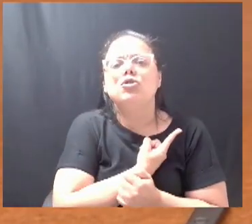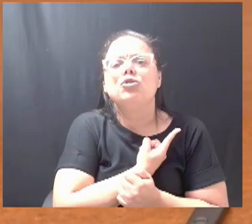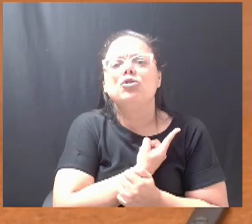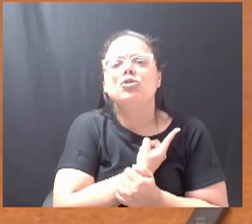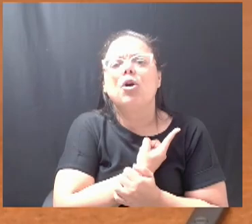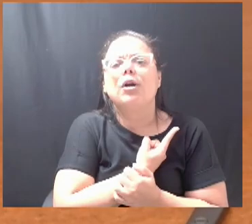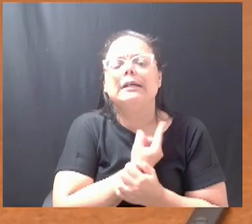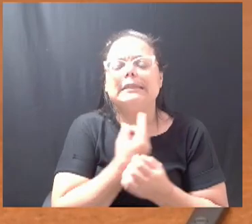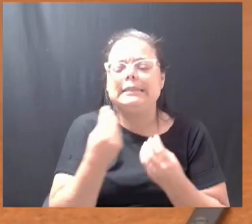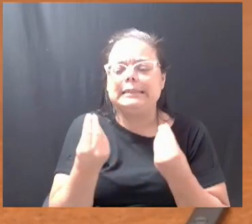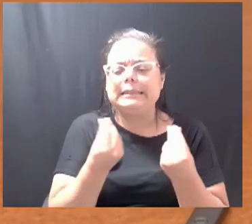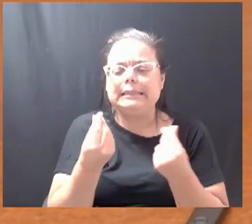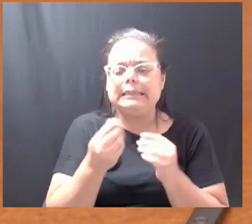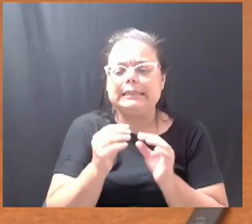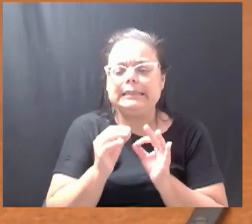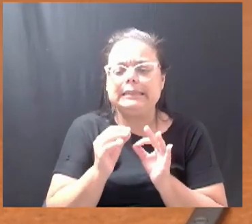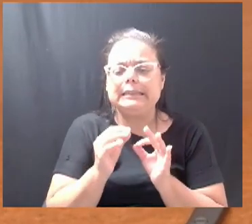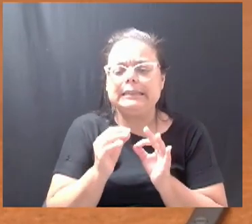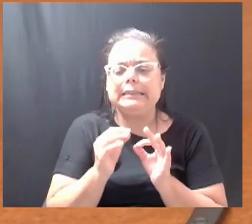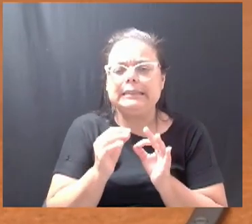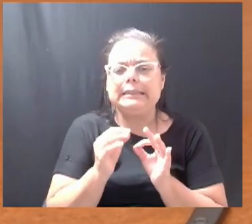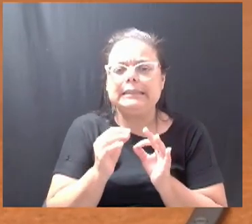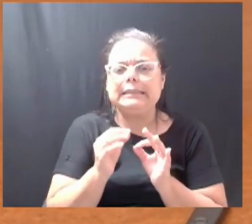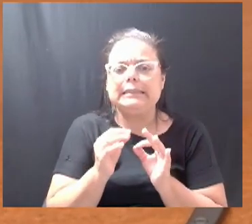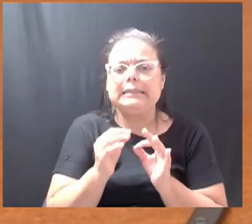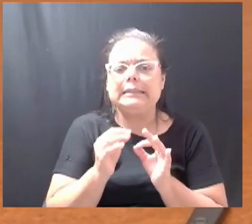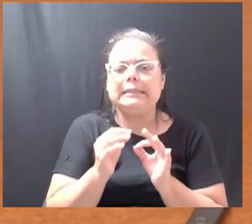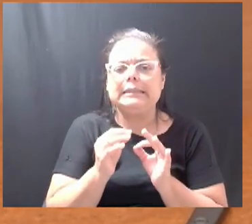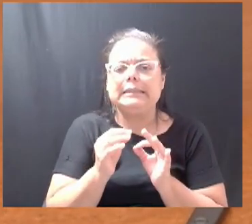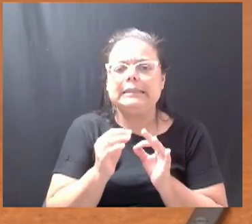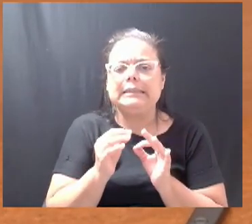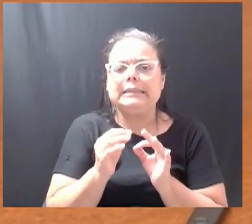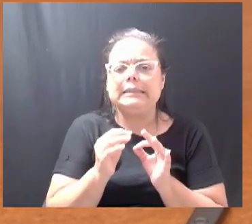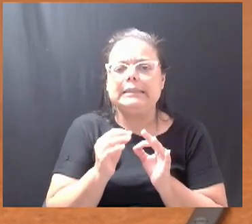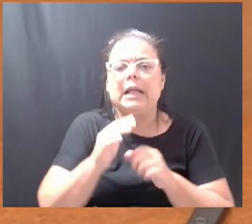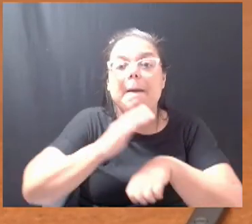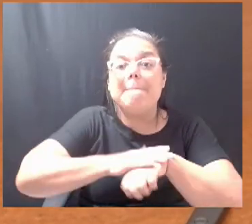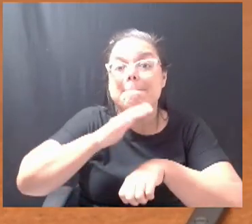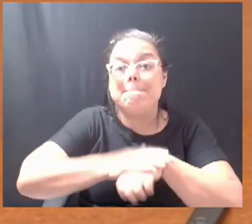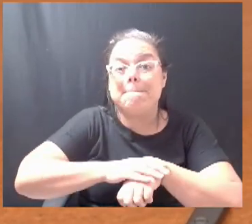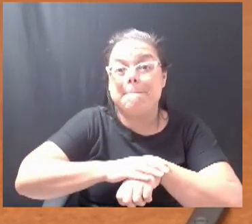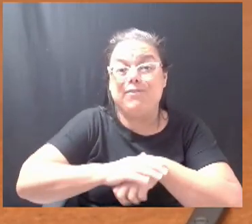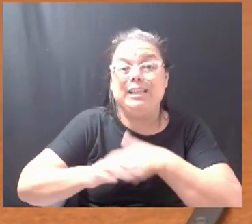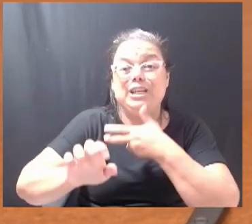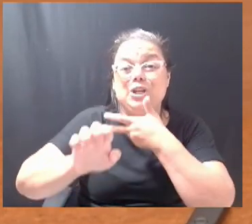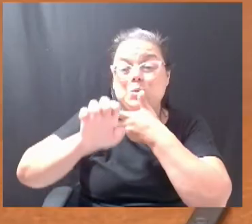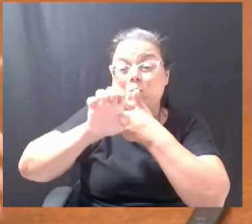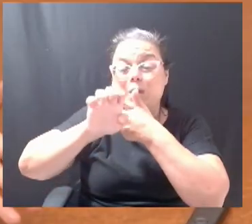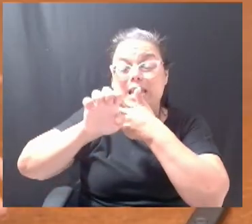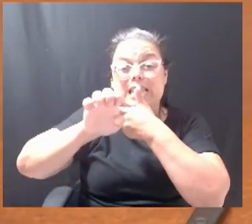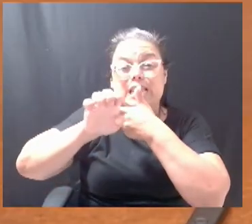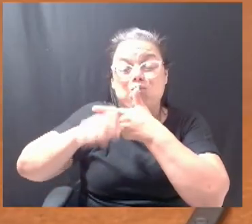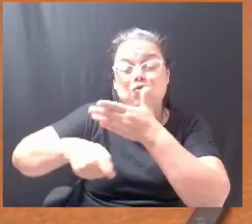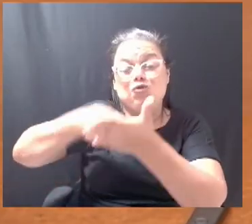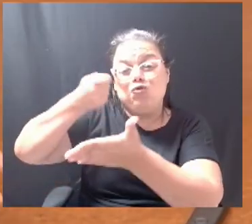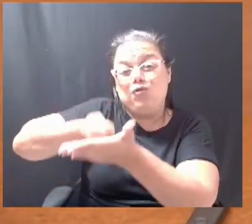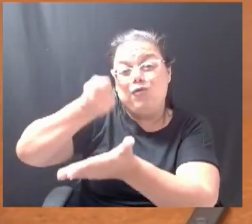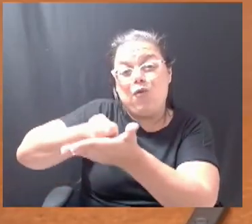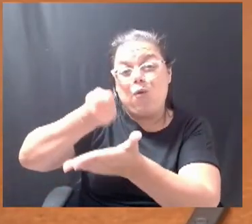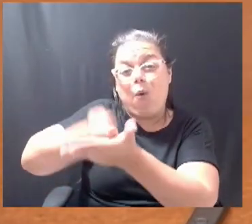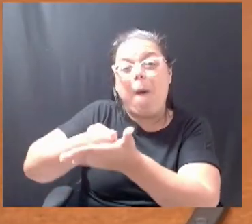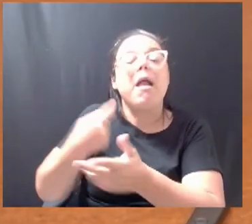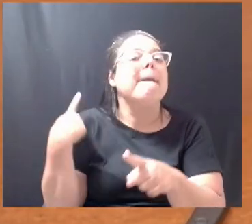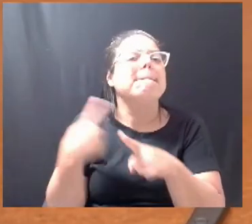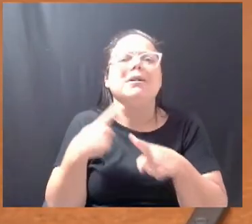organizar ações para cobrar do executivo para que aconteça. Sim, sim. Porque, senão, não vai valer a pena,